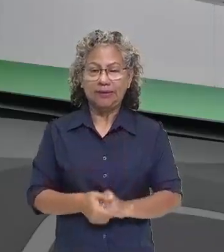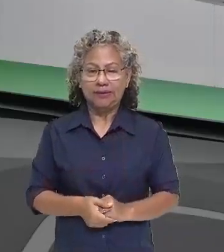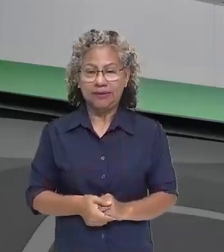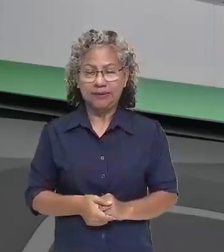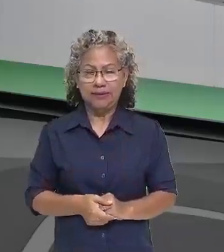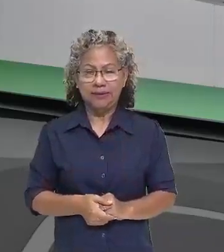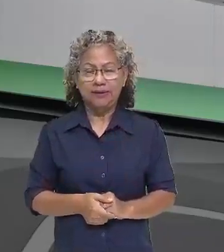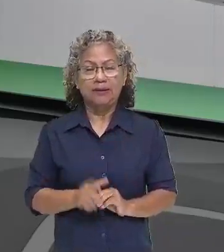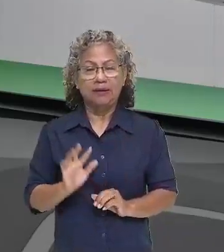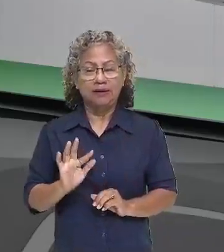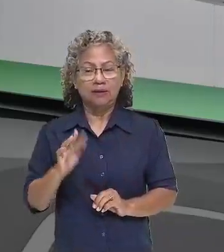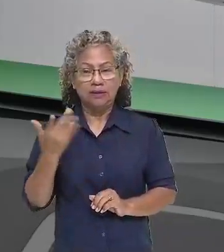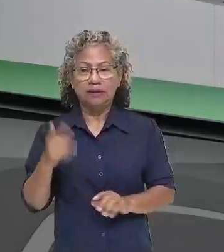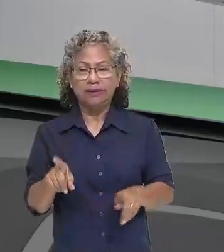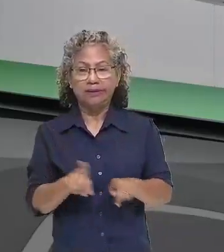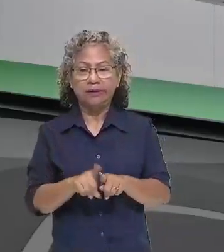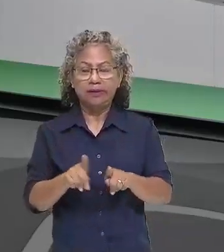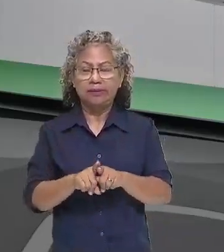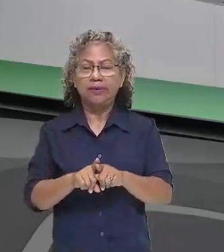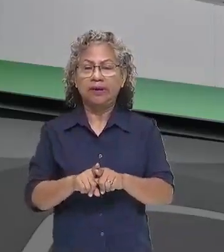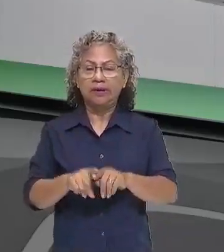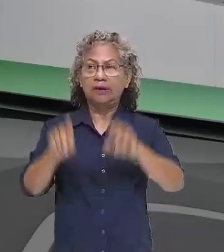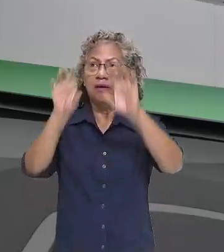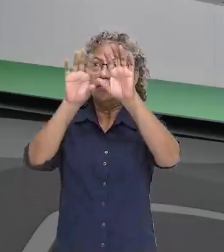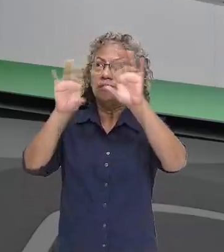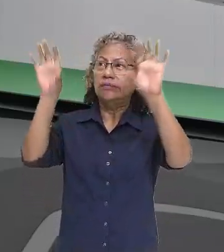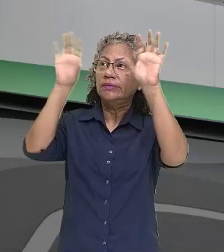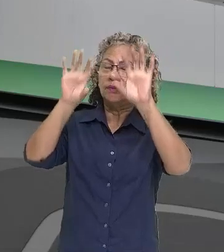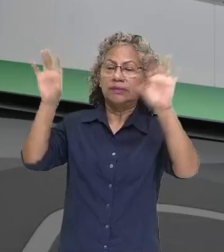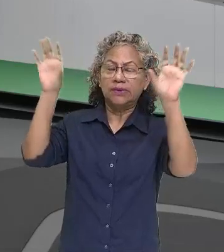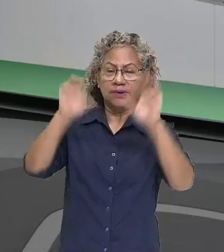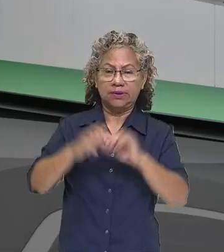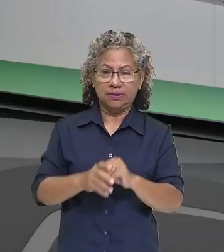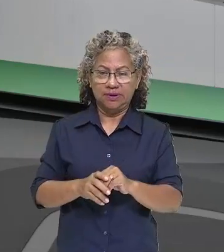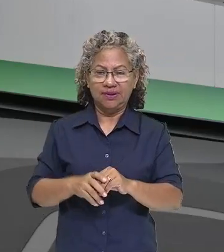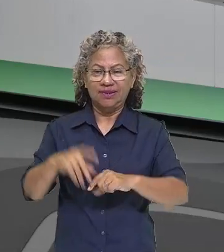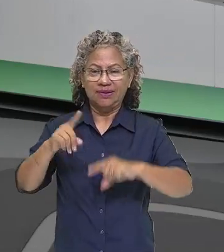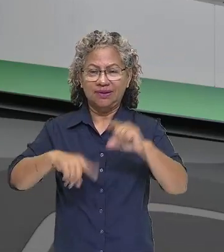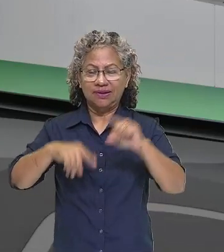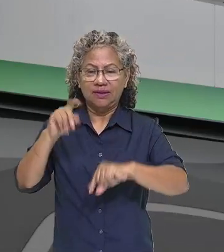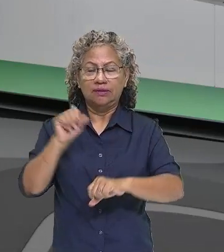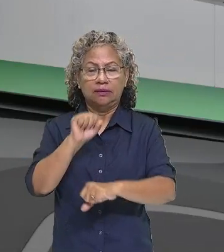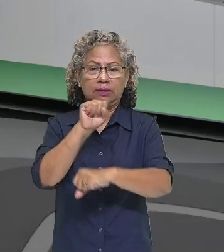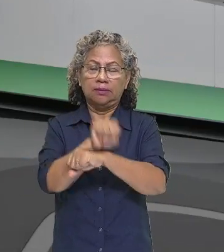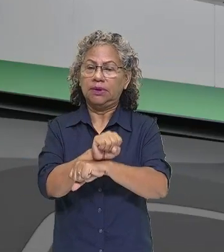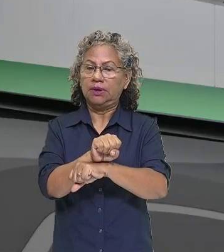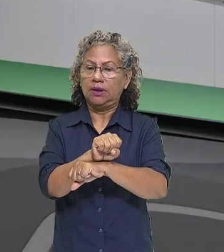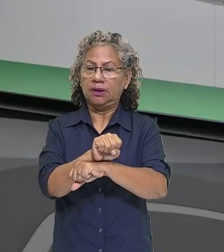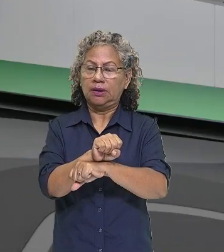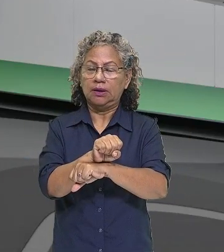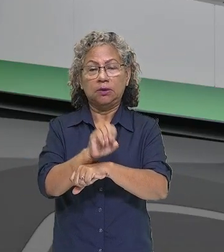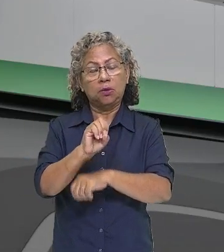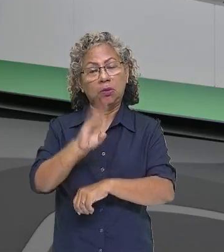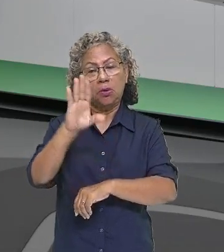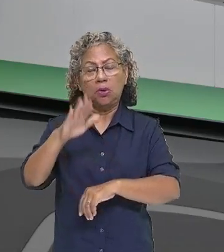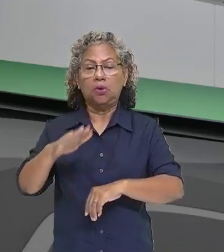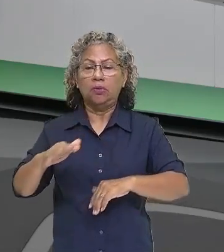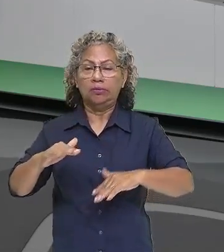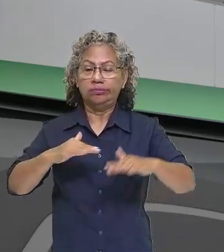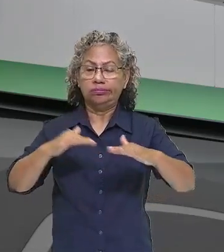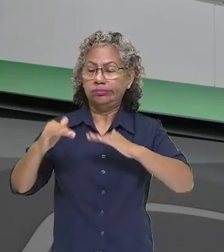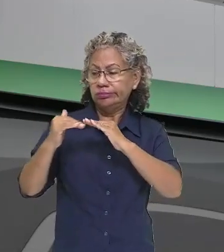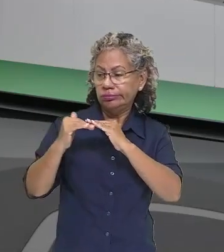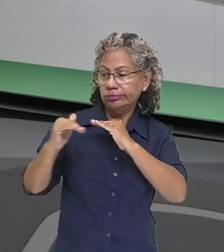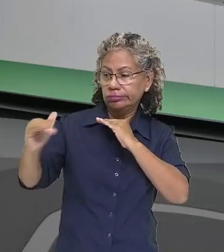acontece também no universo. Um objeto só vai permanecer em repouso ou em movimento